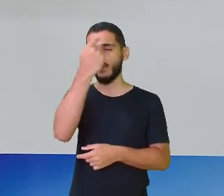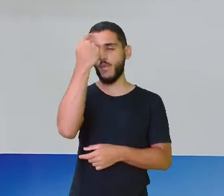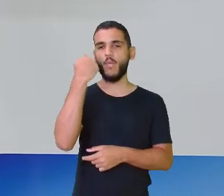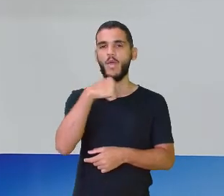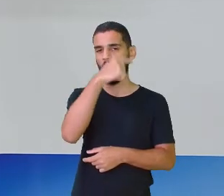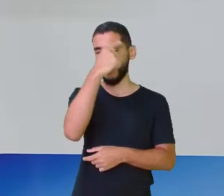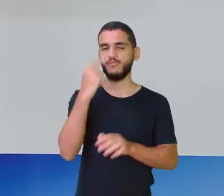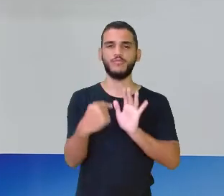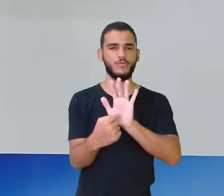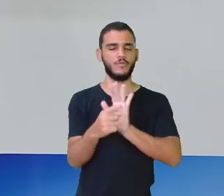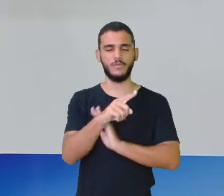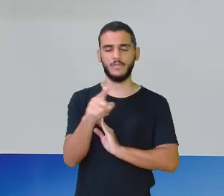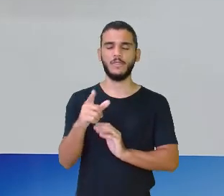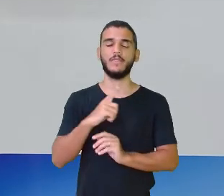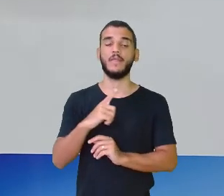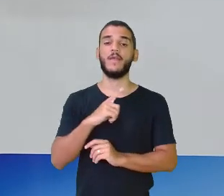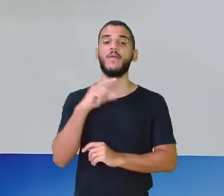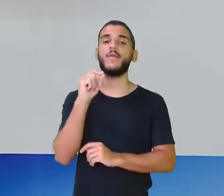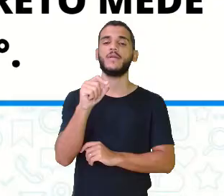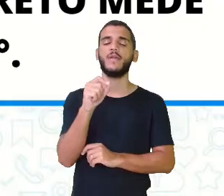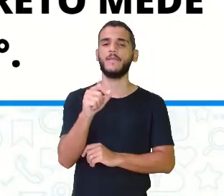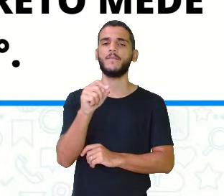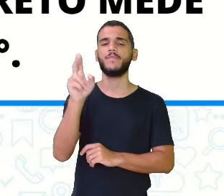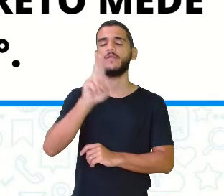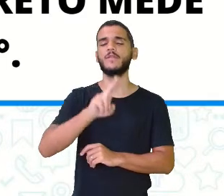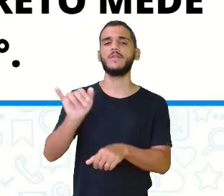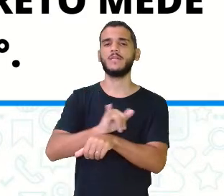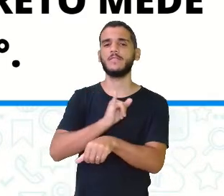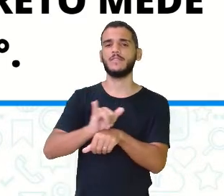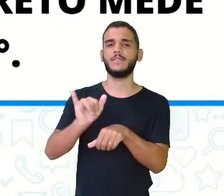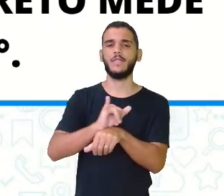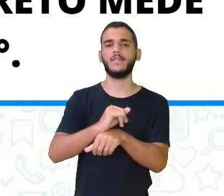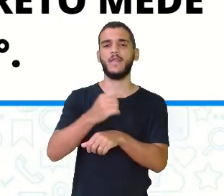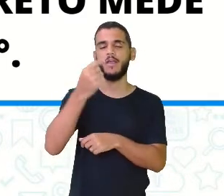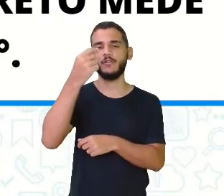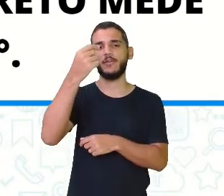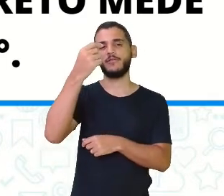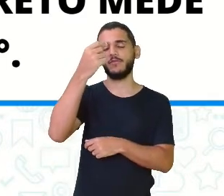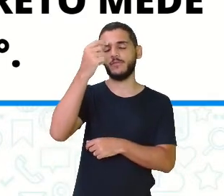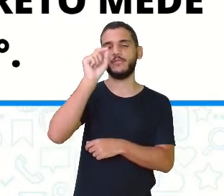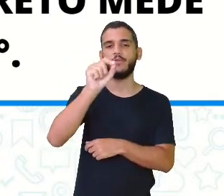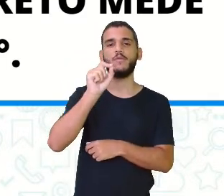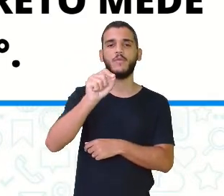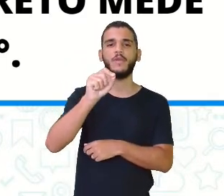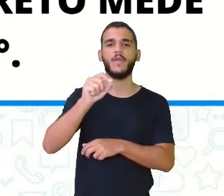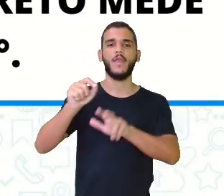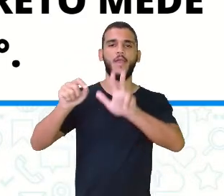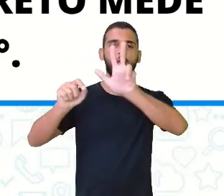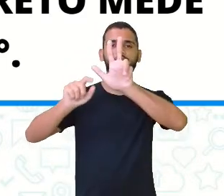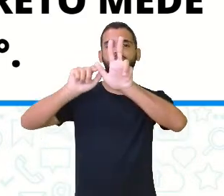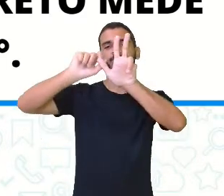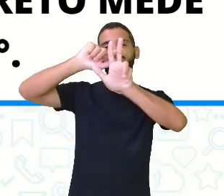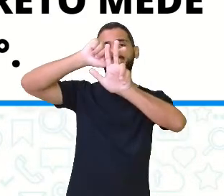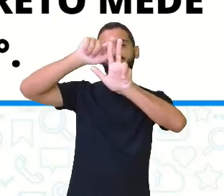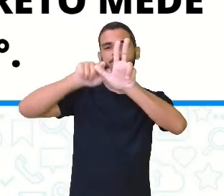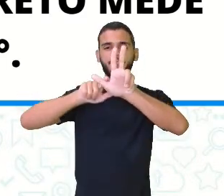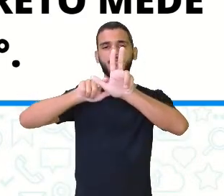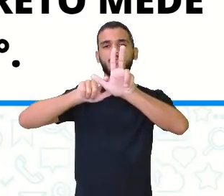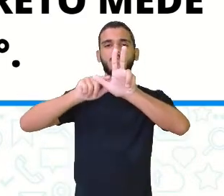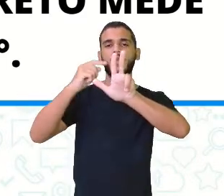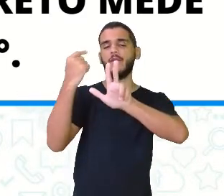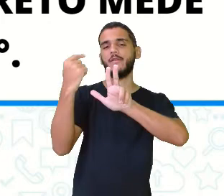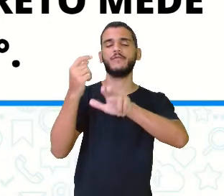essa medição a partir dos ponteiros de um relógio. Estou falando do ângulo reto, o de